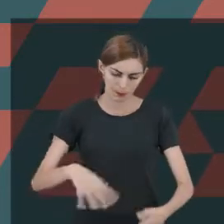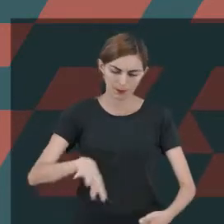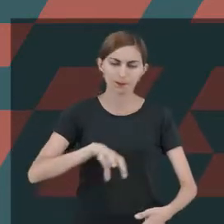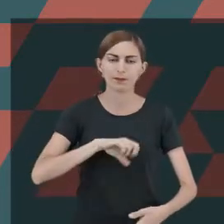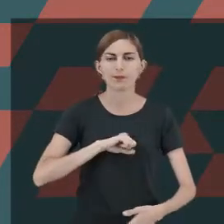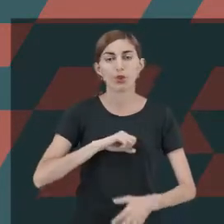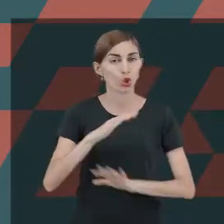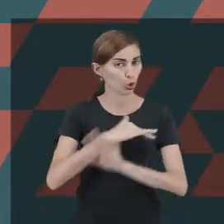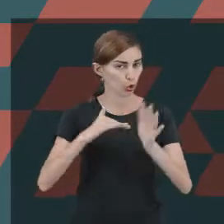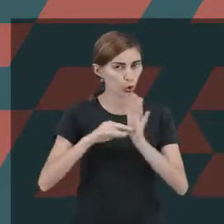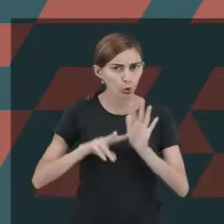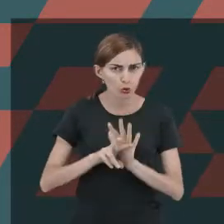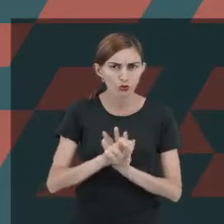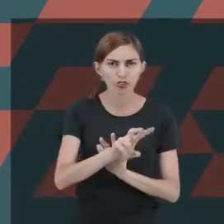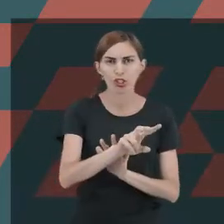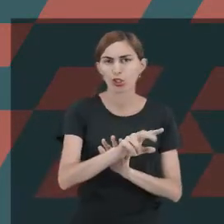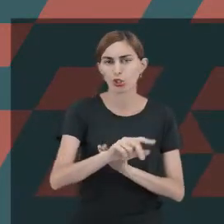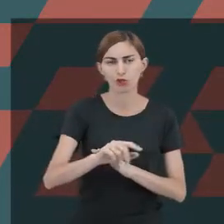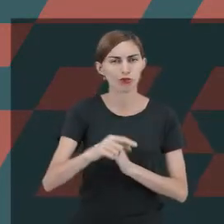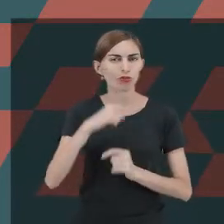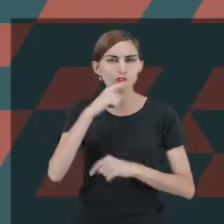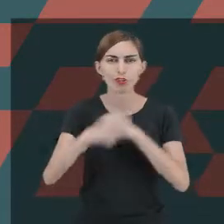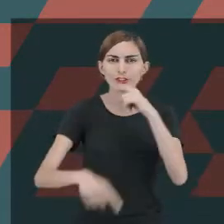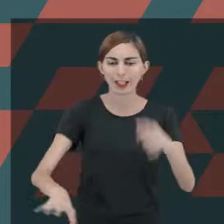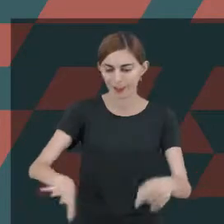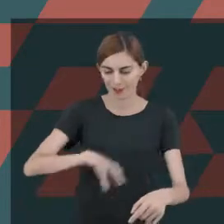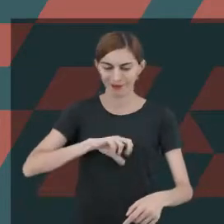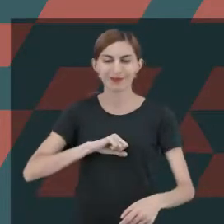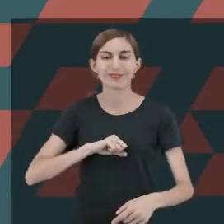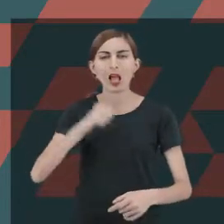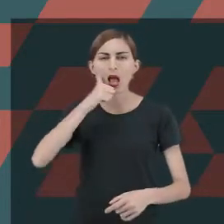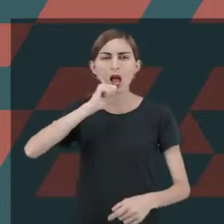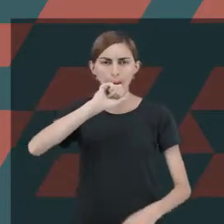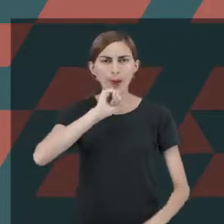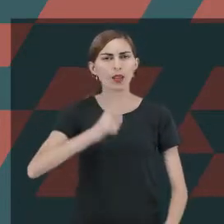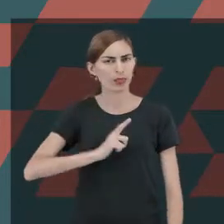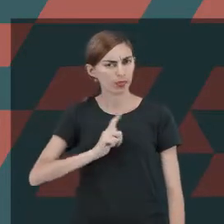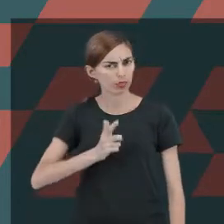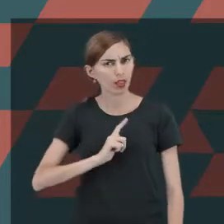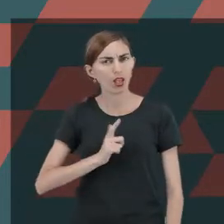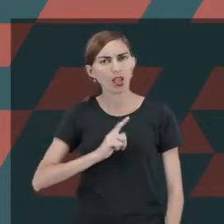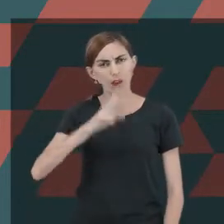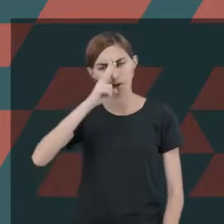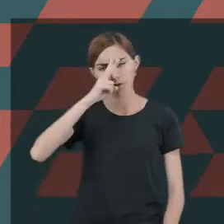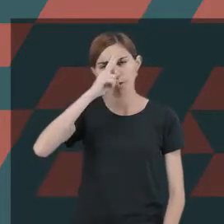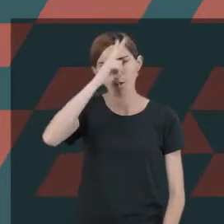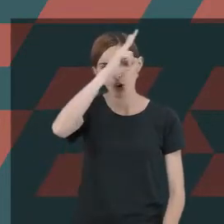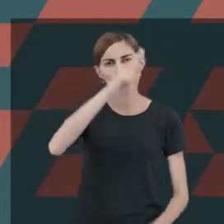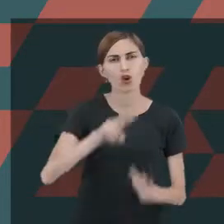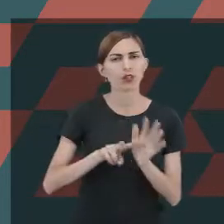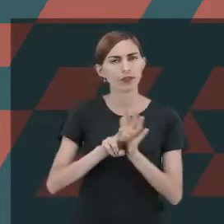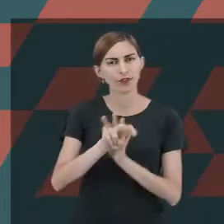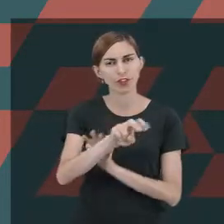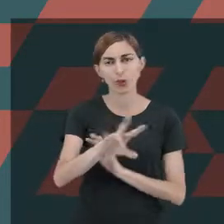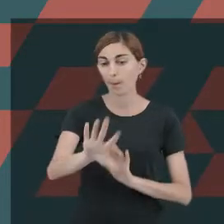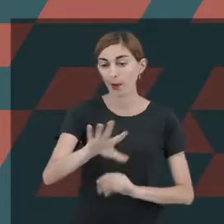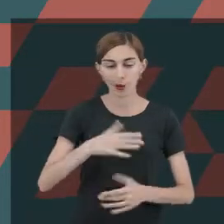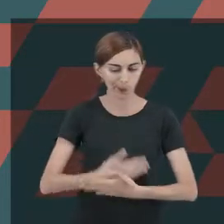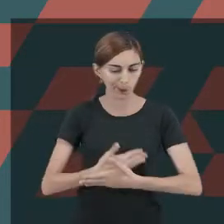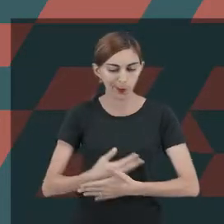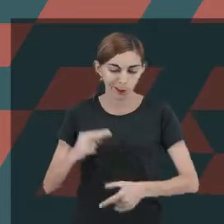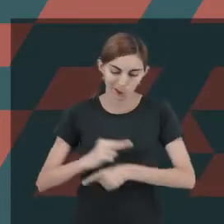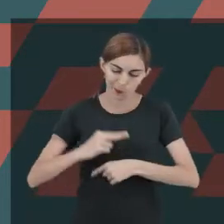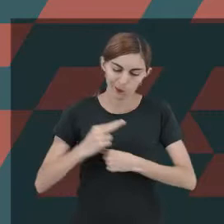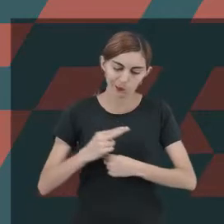vírus são capazes de atravessar essa barreira, e muitas vezes você tem vírus que a mãe pode até ter um comprometimento grave, mas por algum motivo não existe